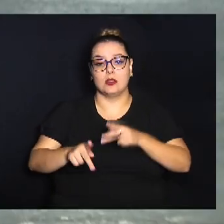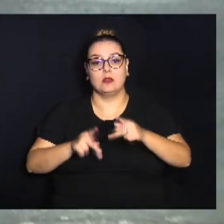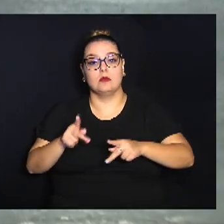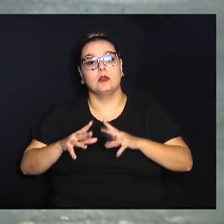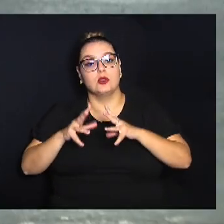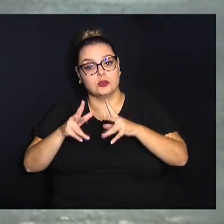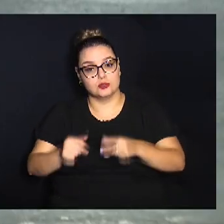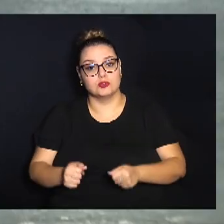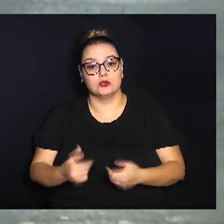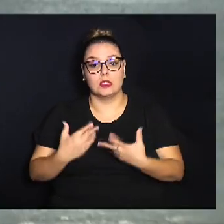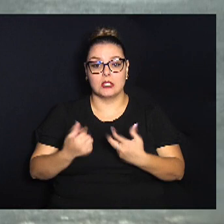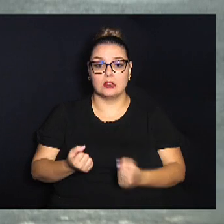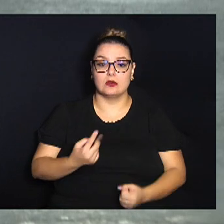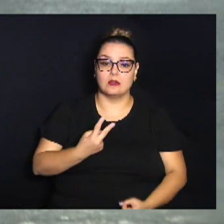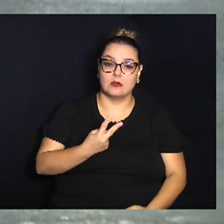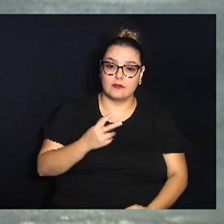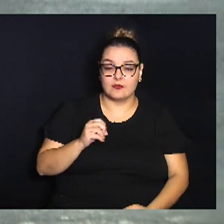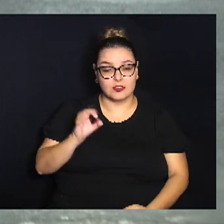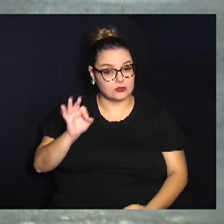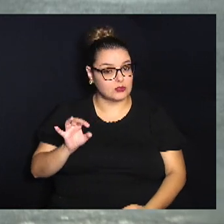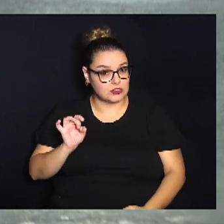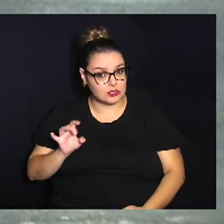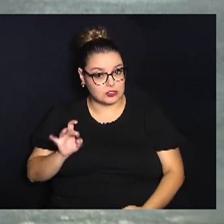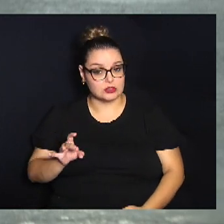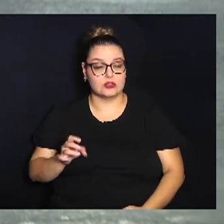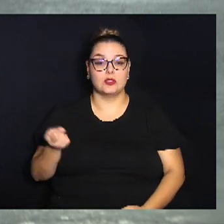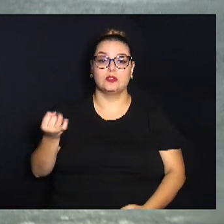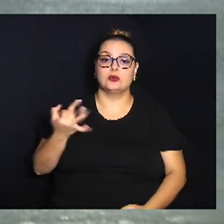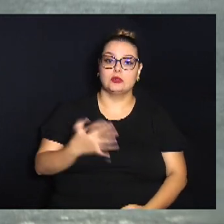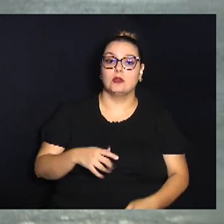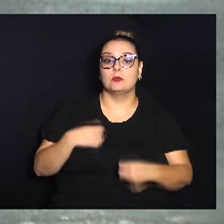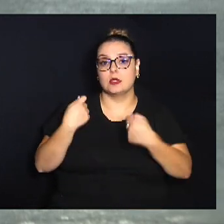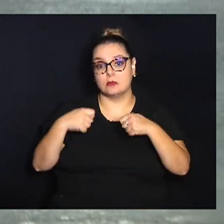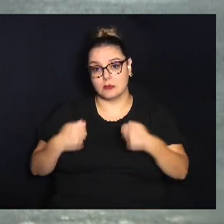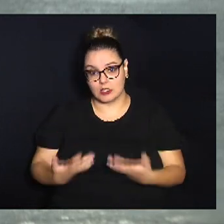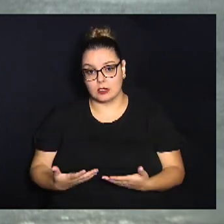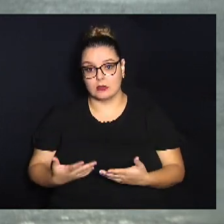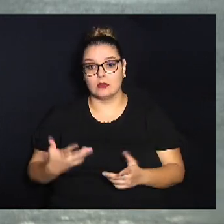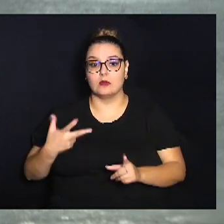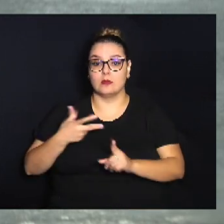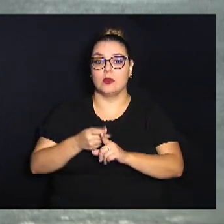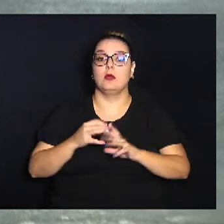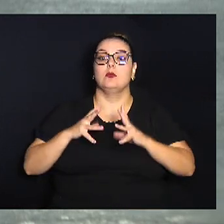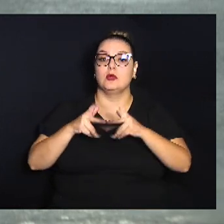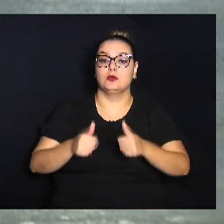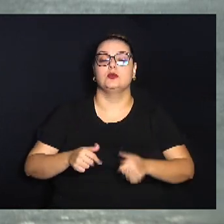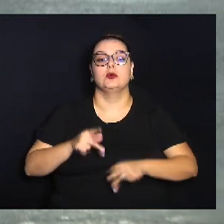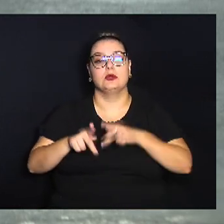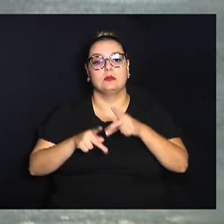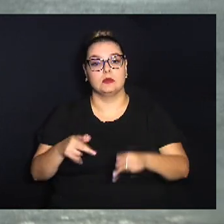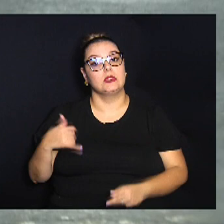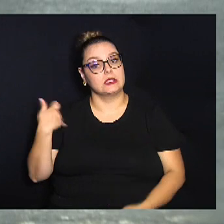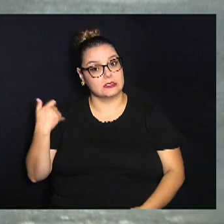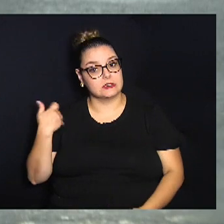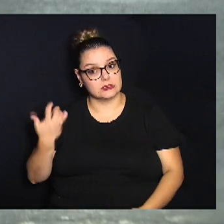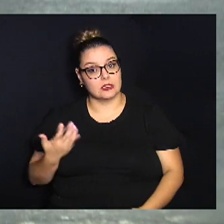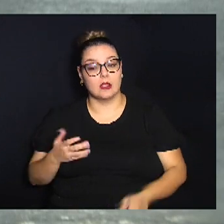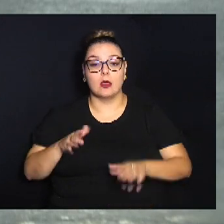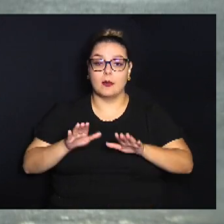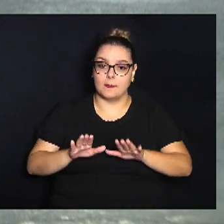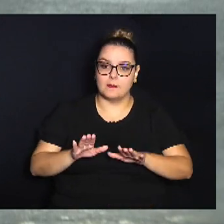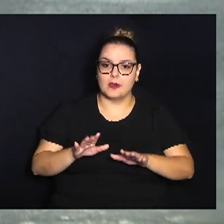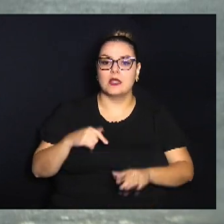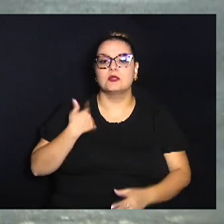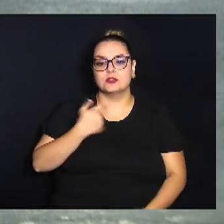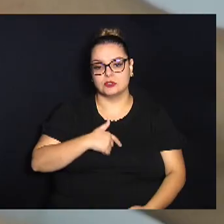toda, recebemos cerca de 20% do quantitativo que seria necessário para imunizar toda essa população nessa faixa etária. Mas ainda assim a